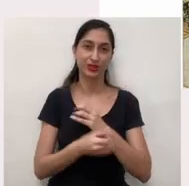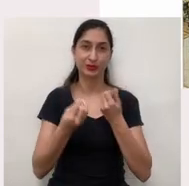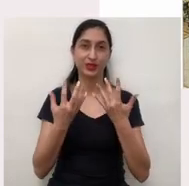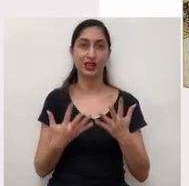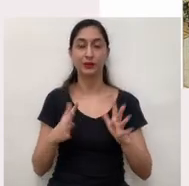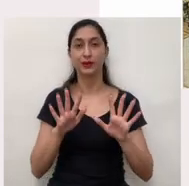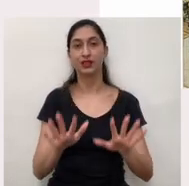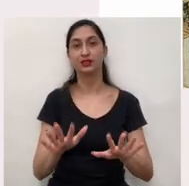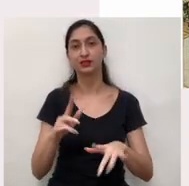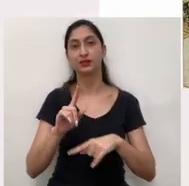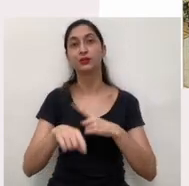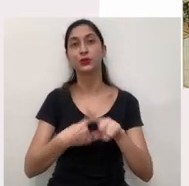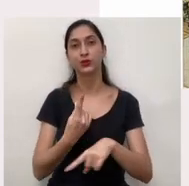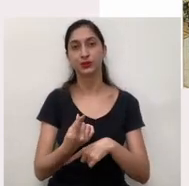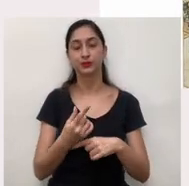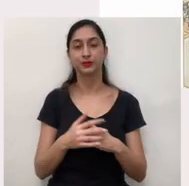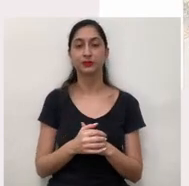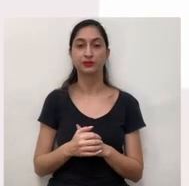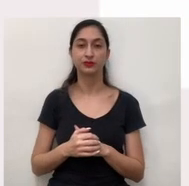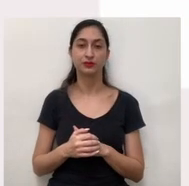fechamento. Pode passar.